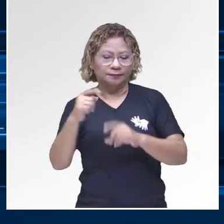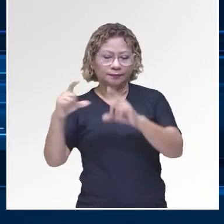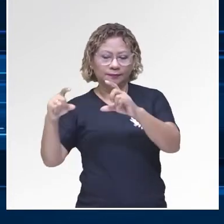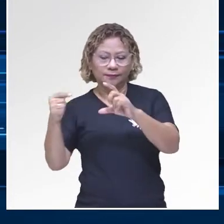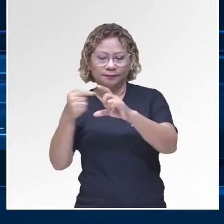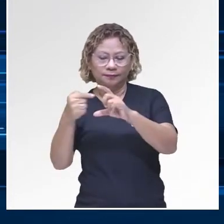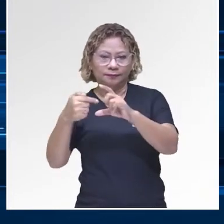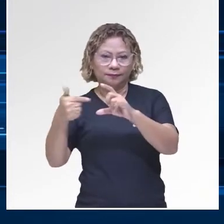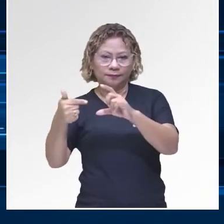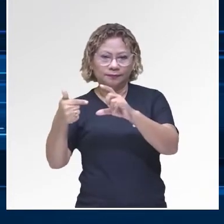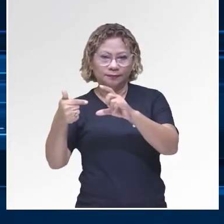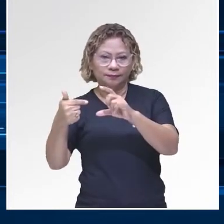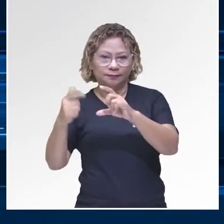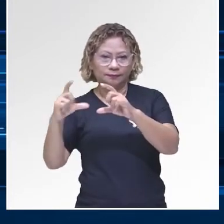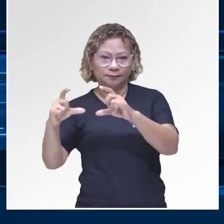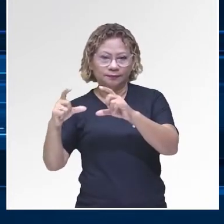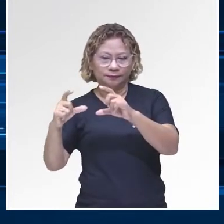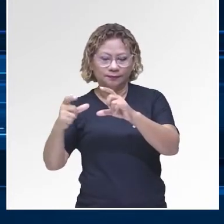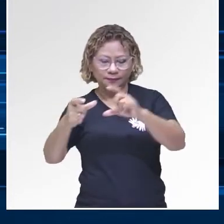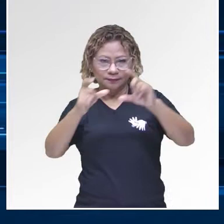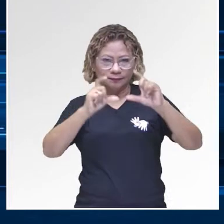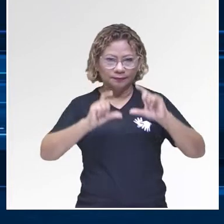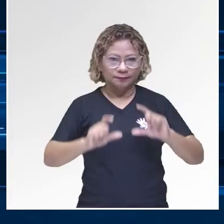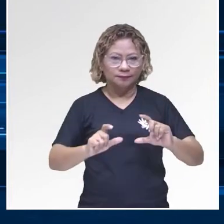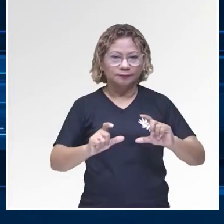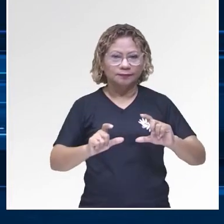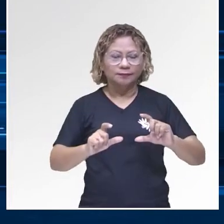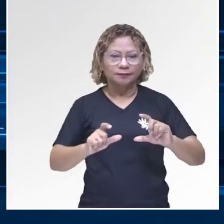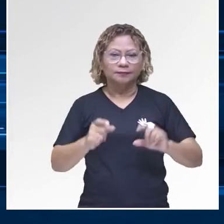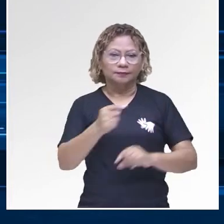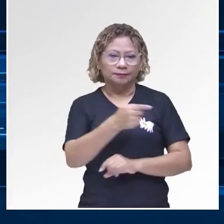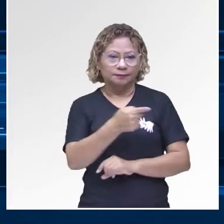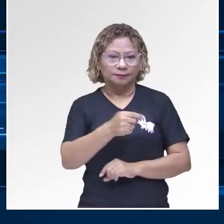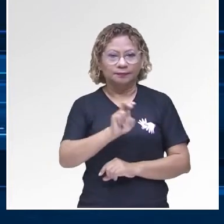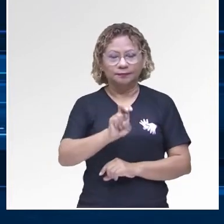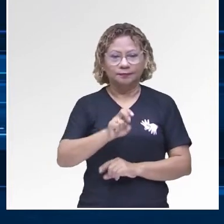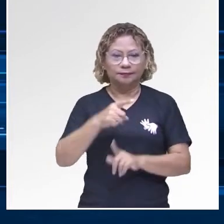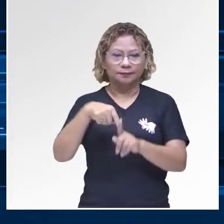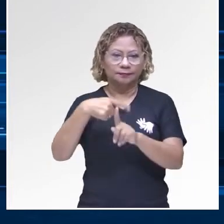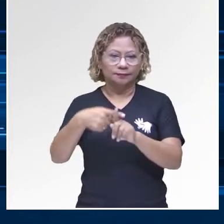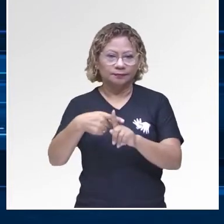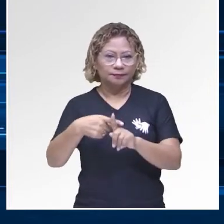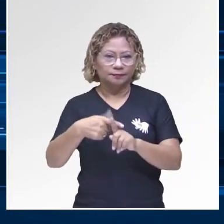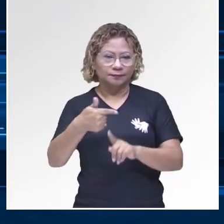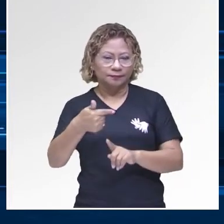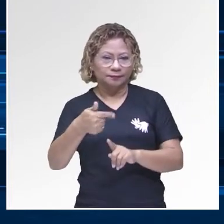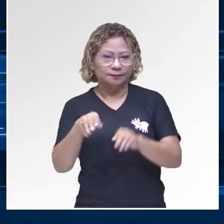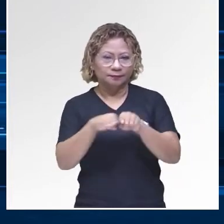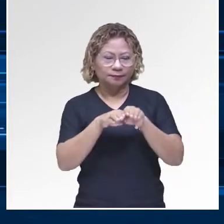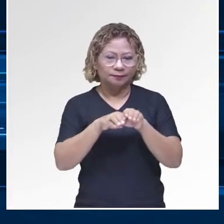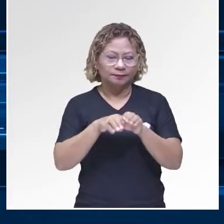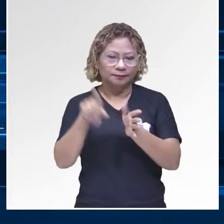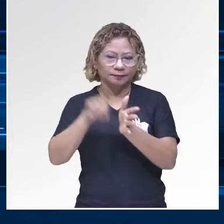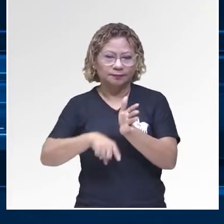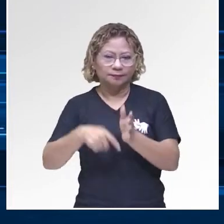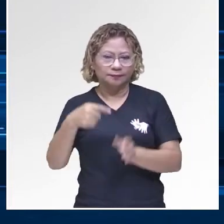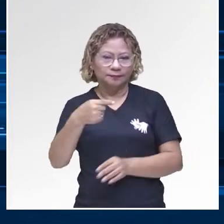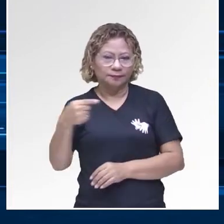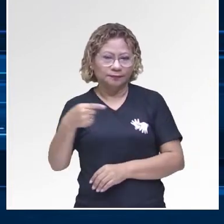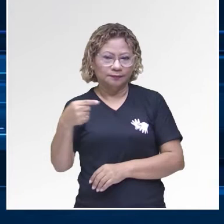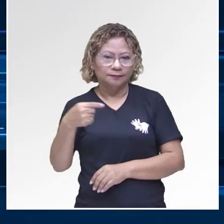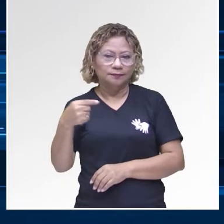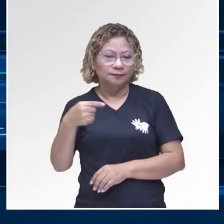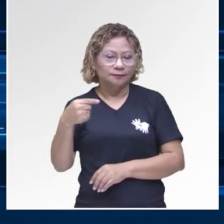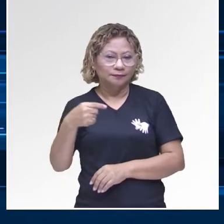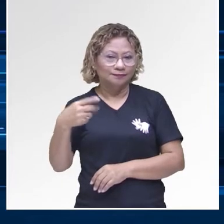E a terceira classificação de uma PA é quando ela é chamada de constante.